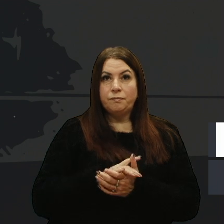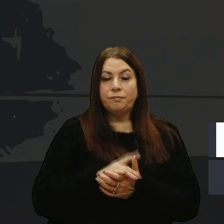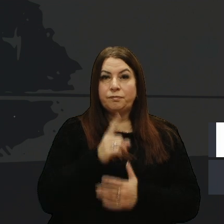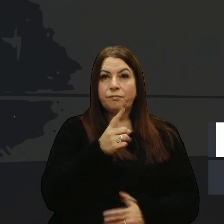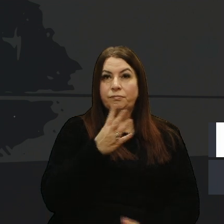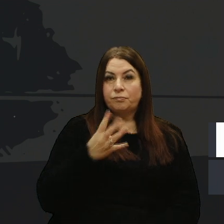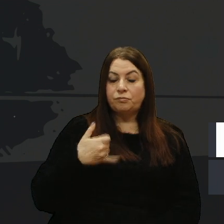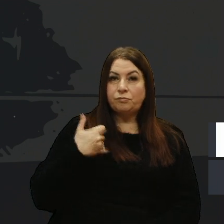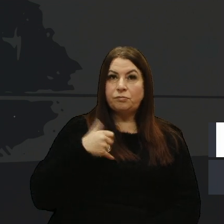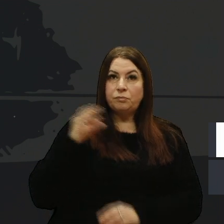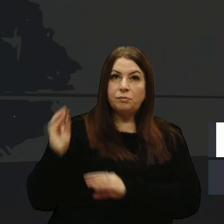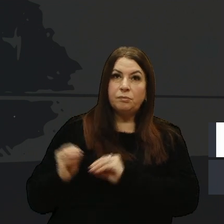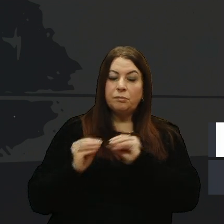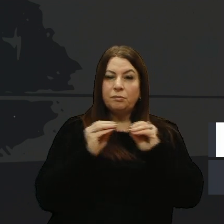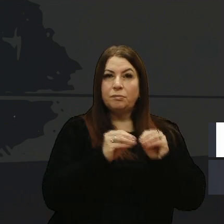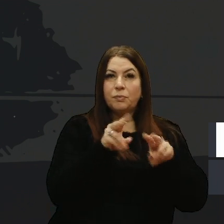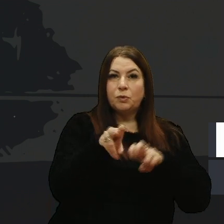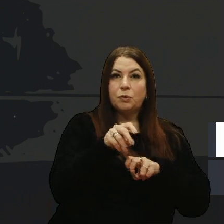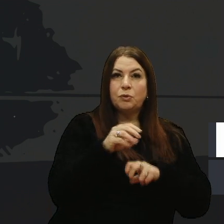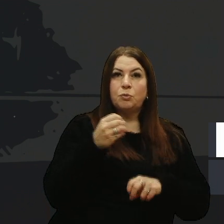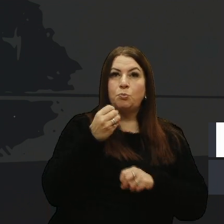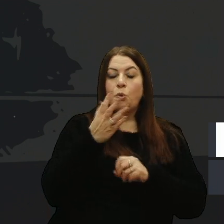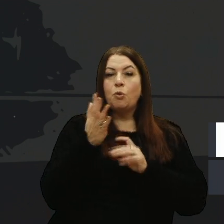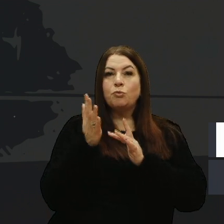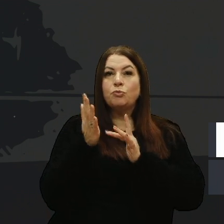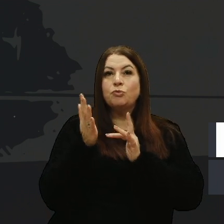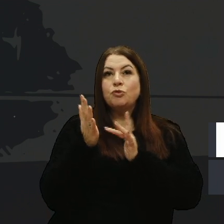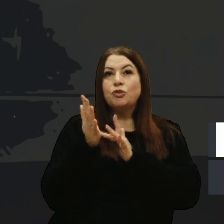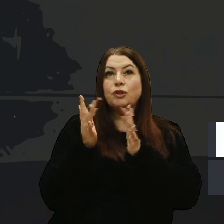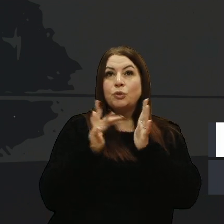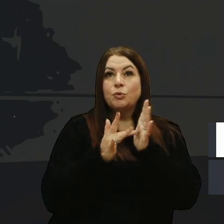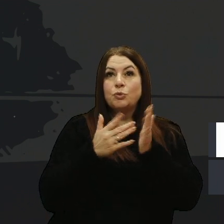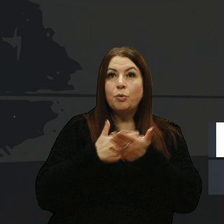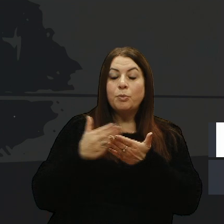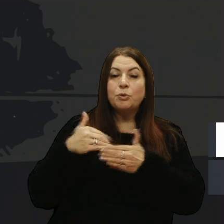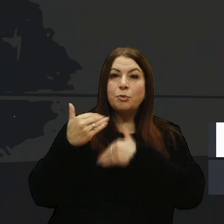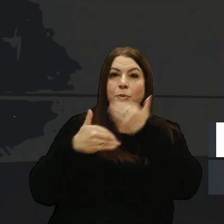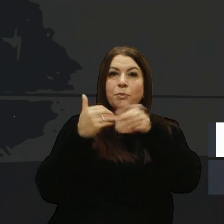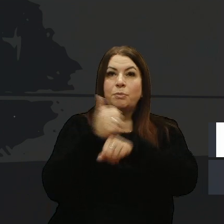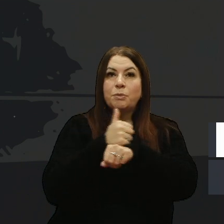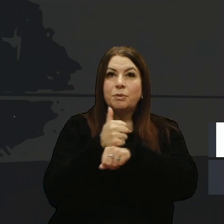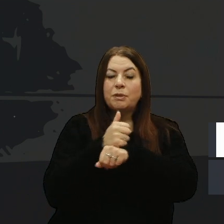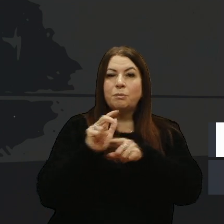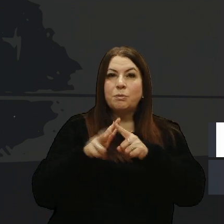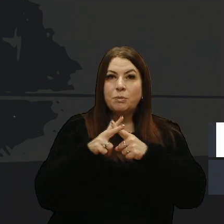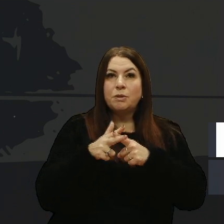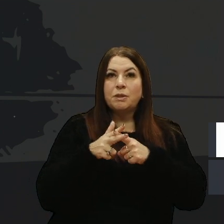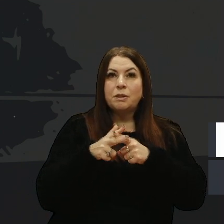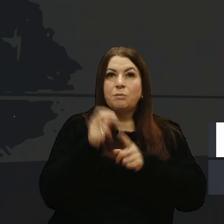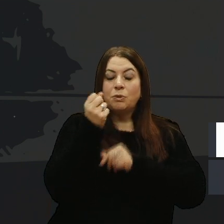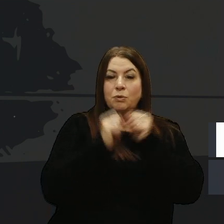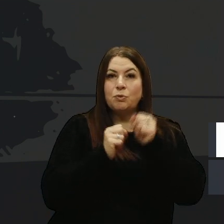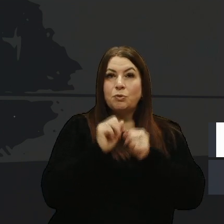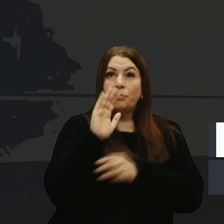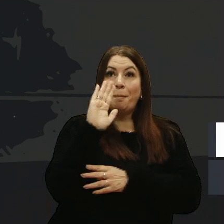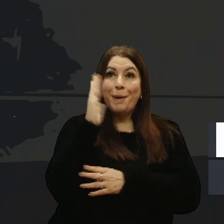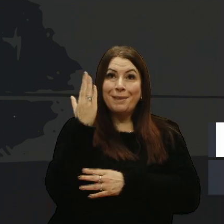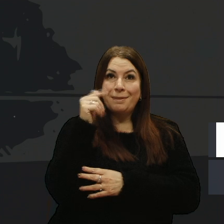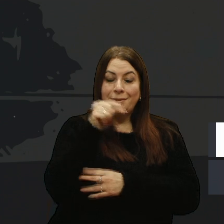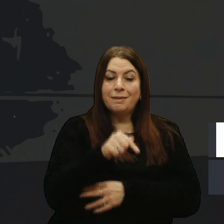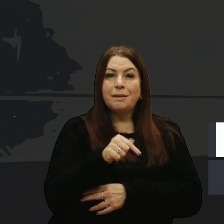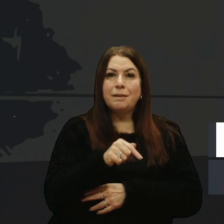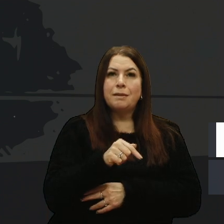14 anos, se mudou para o interior de Bom Jesus, onde iniciou a caminhada profissional na manutenção de uma indústria madeireira,